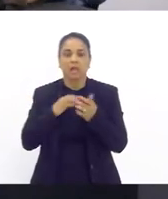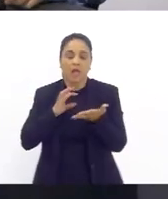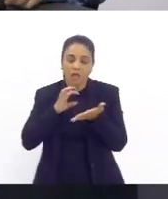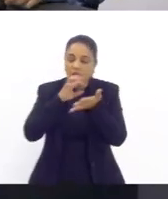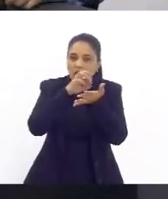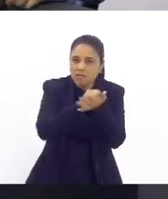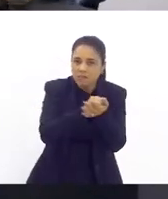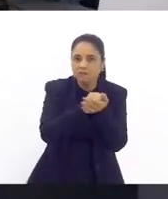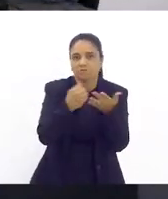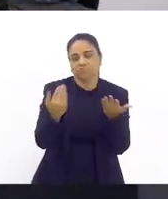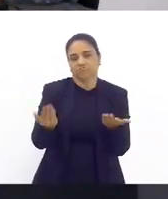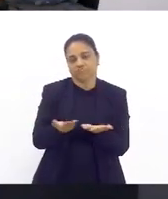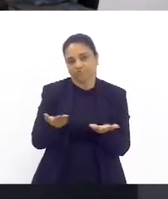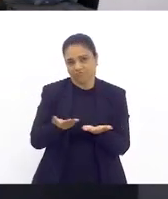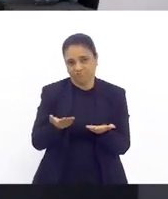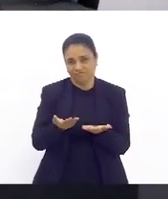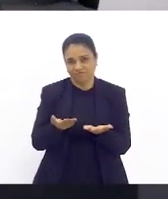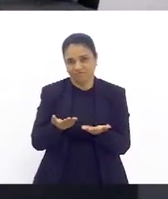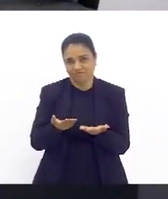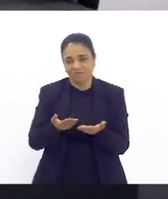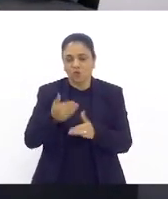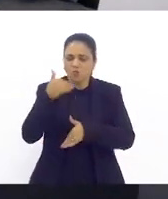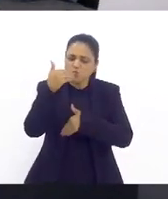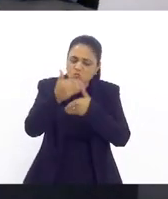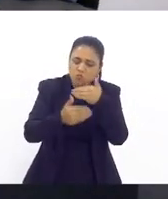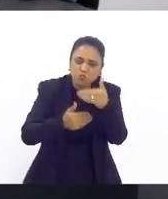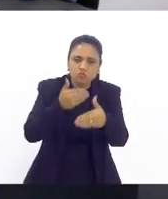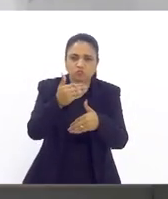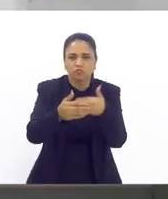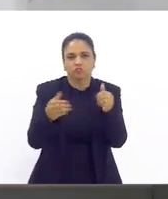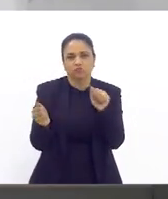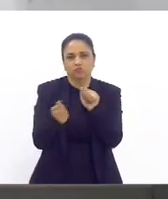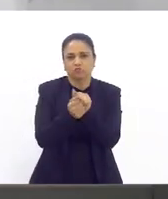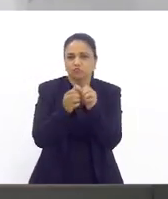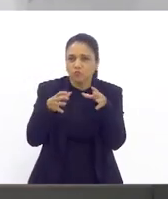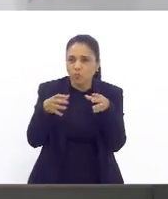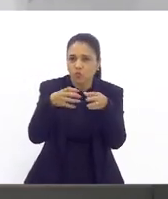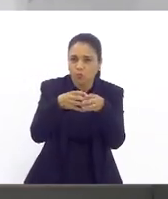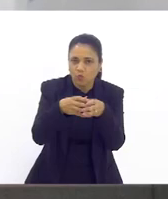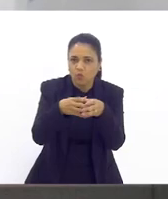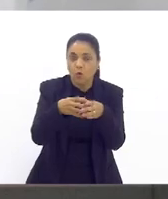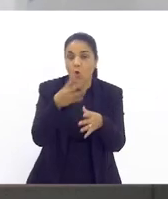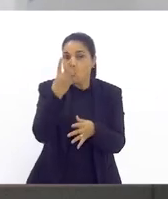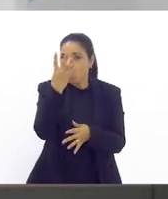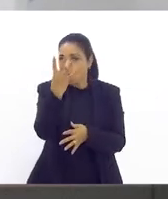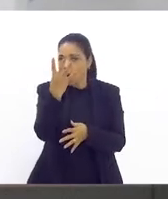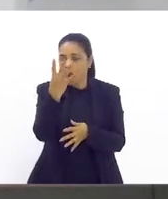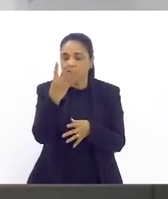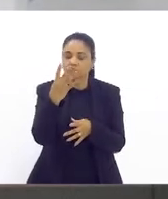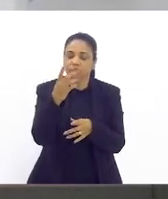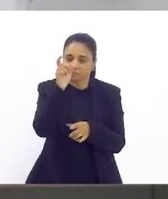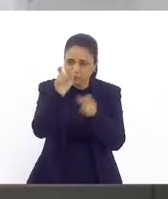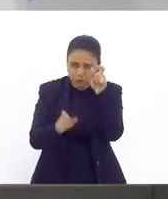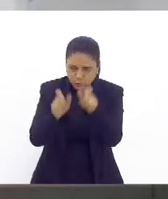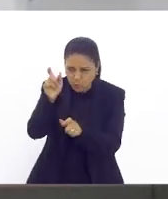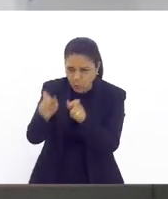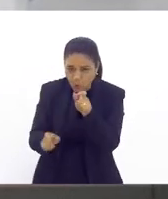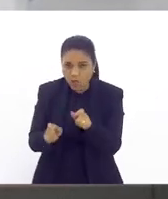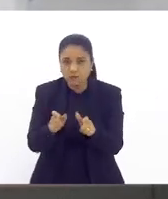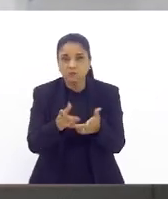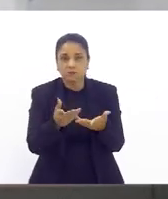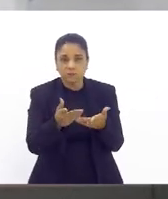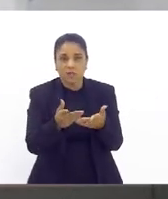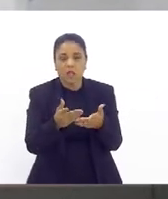a gente tá aqui nessa construção né Marta coletiva de há quatro mãos a gente fica muito feliz dessa